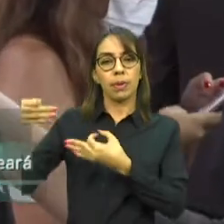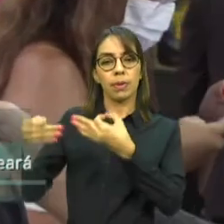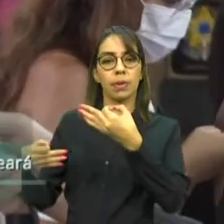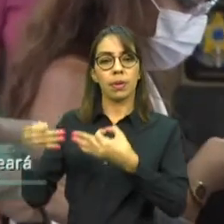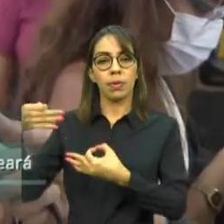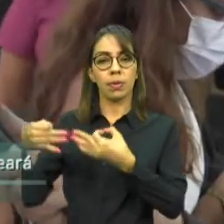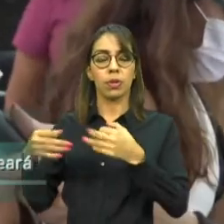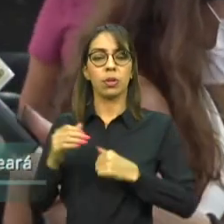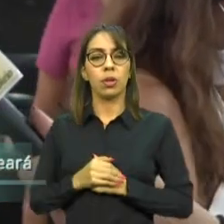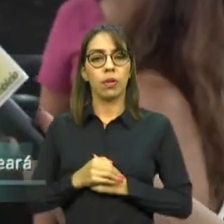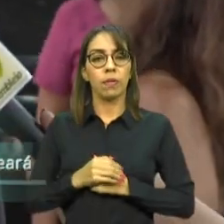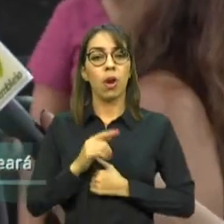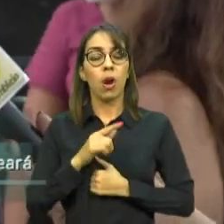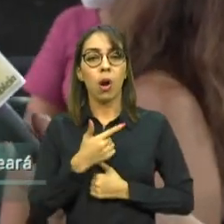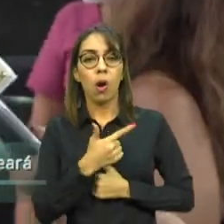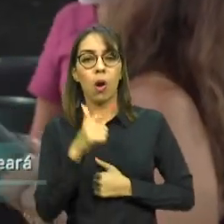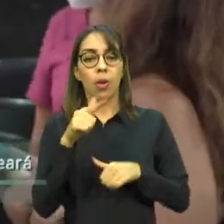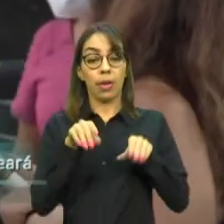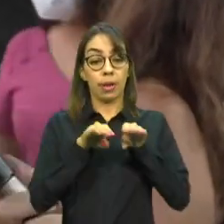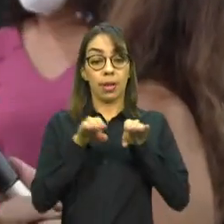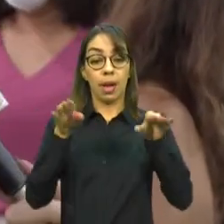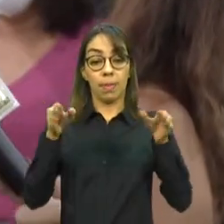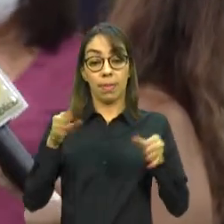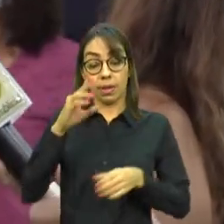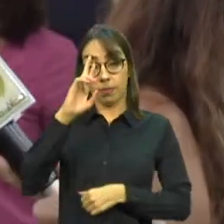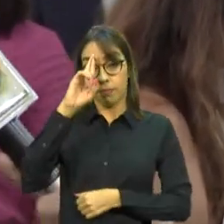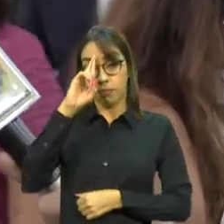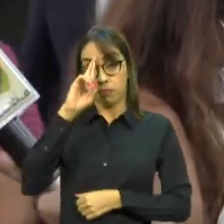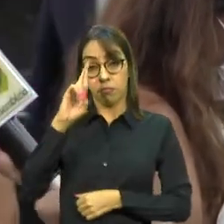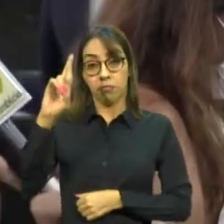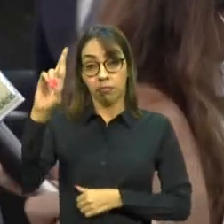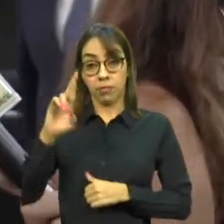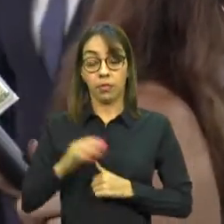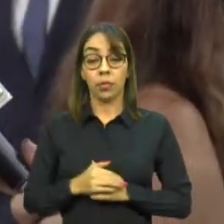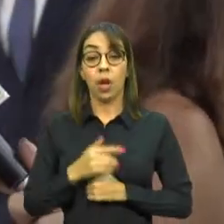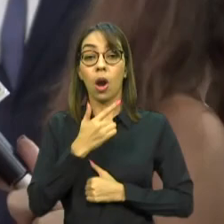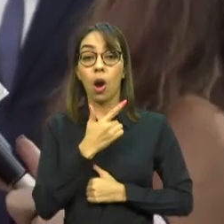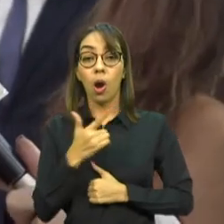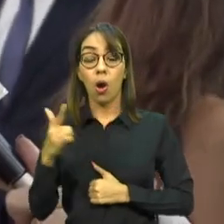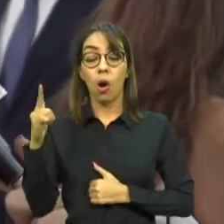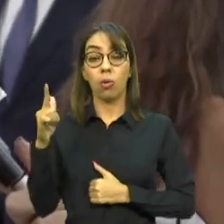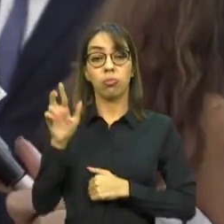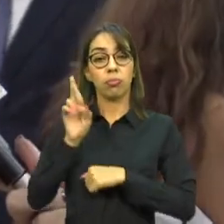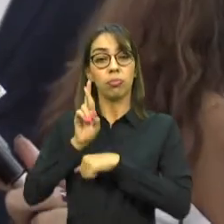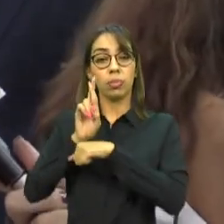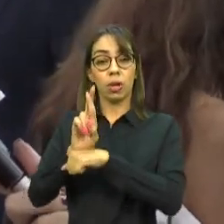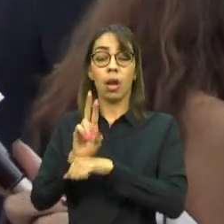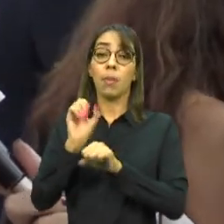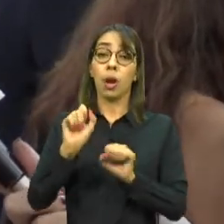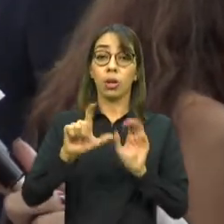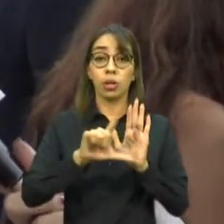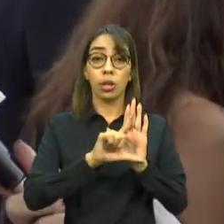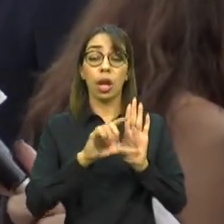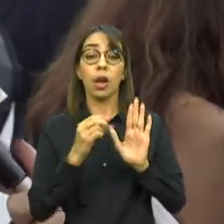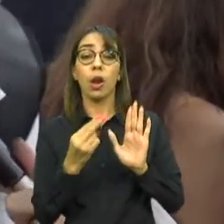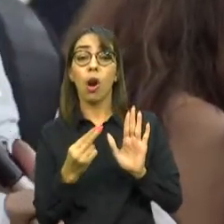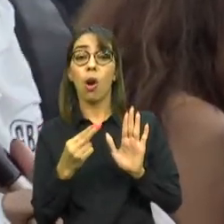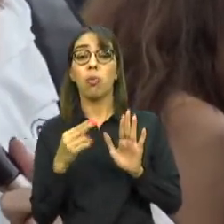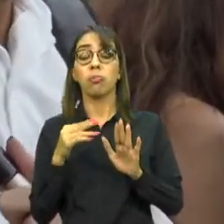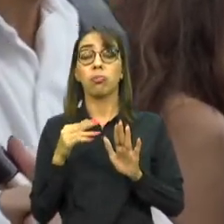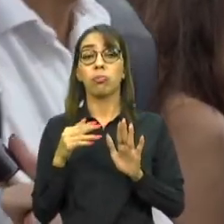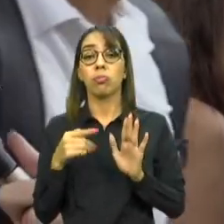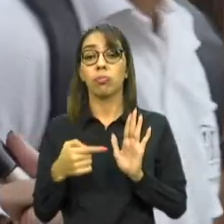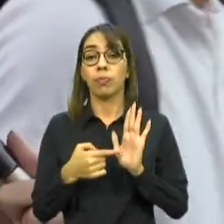diretora, projetos de parlamentares também, seja ele de lei, indicação, e ainda teremos também, Sibeli, a